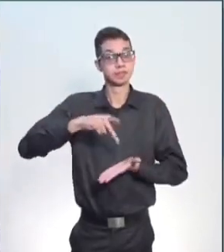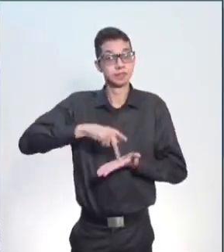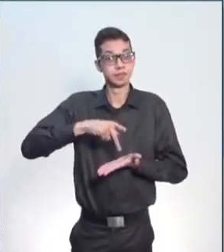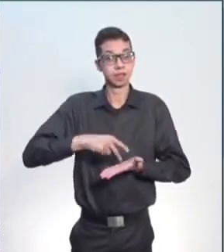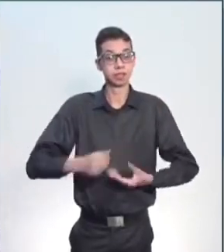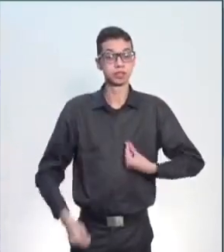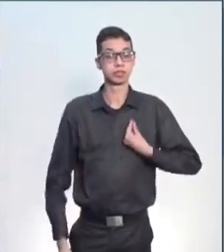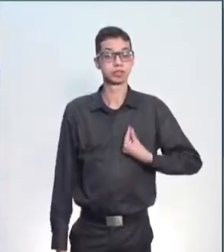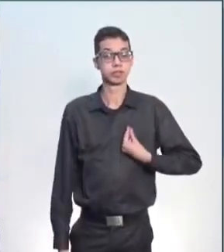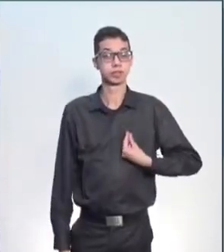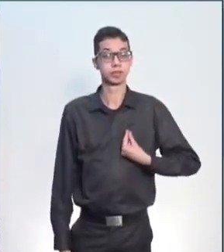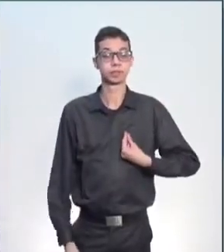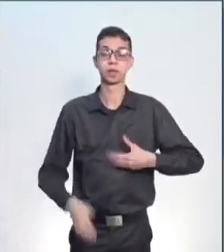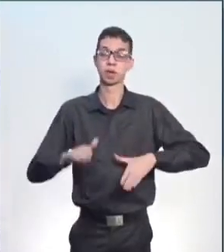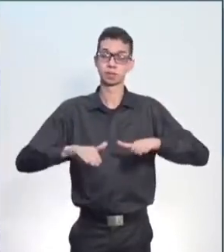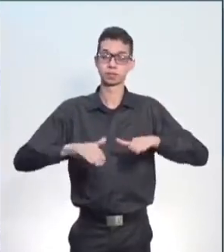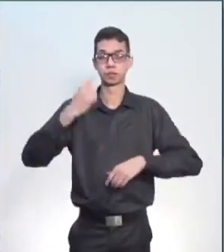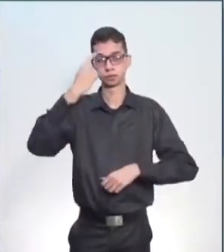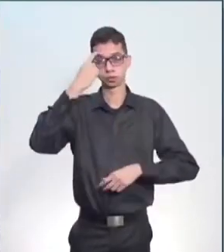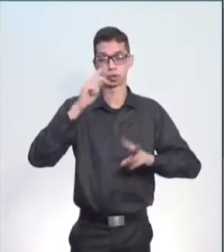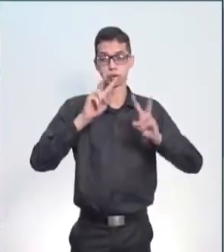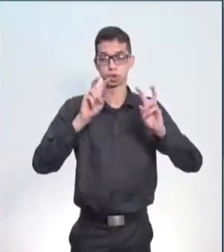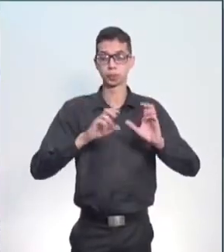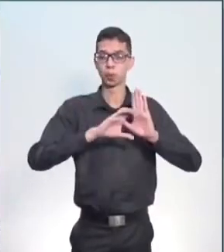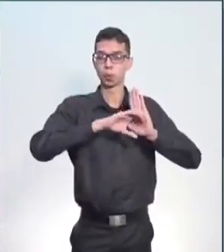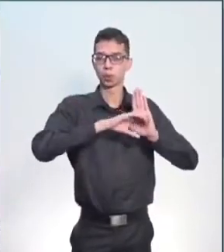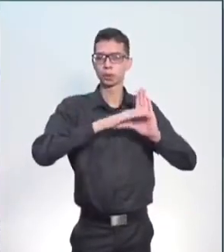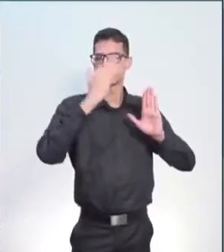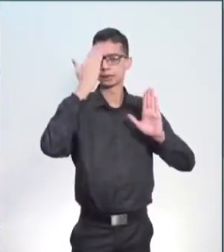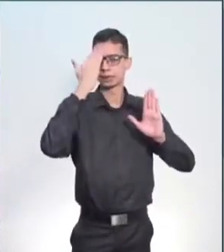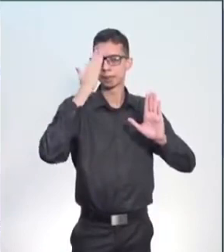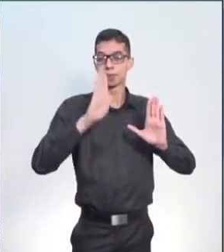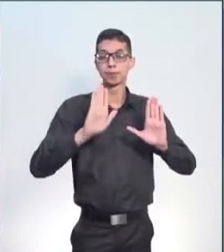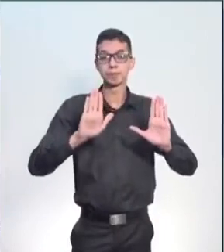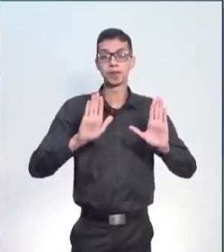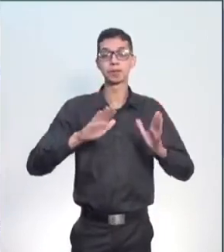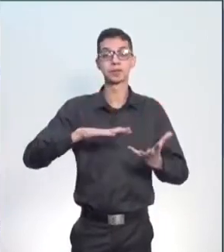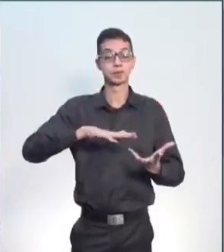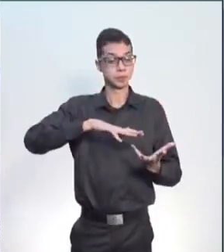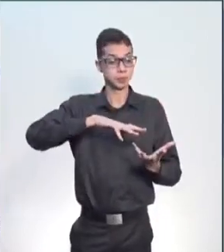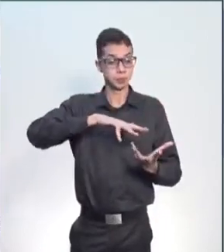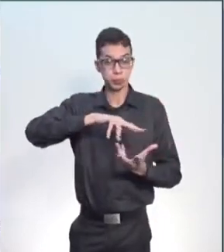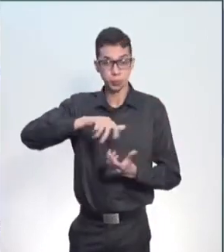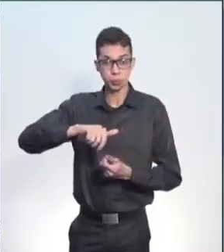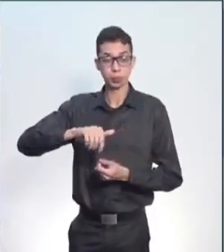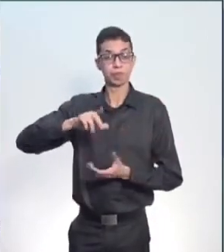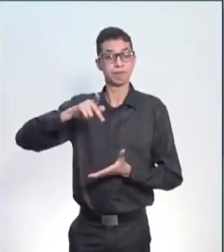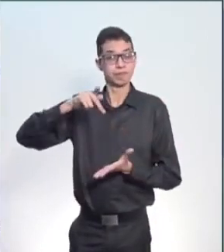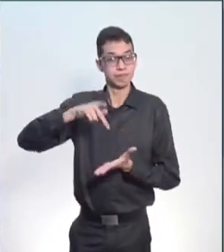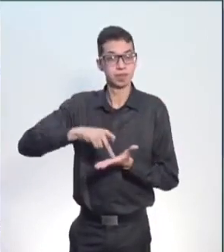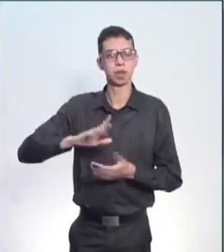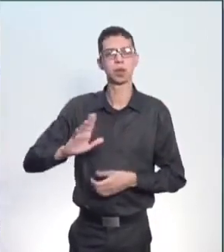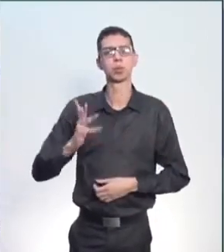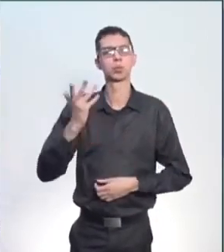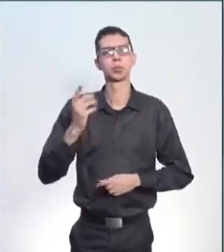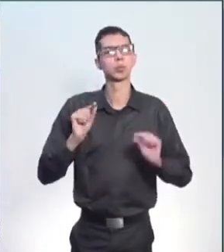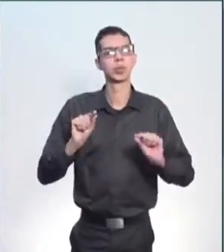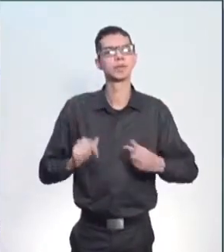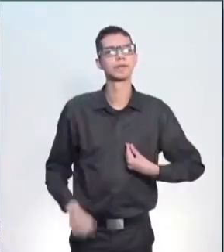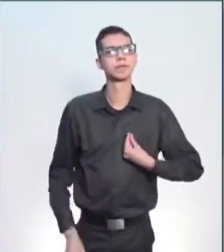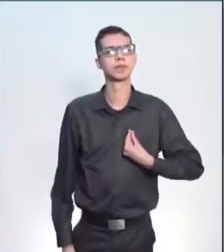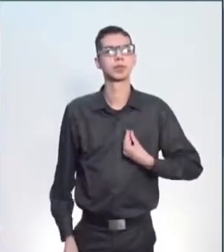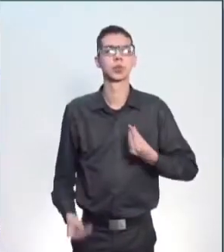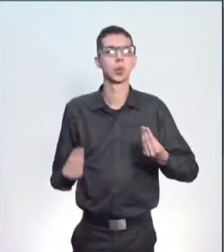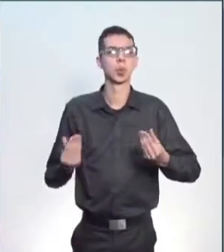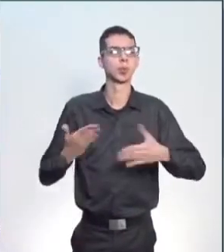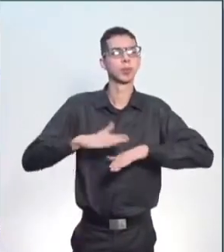um conceito cristalizado sobre as coisas, mas no mundo real, como isso se pratica? Não é mesmo? Vamos pensar um